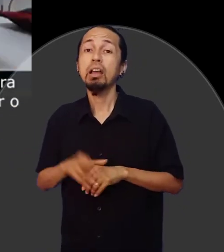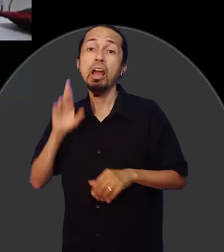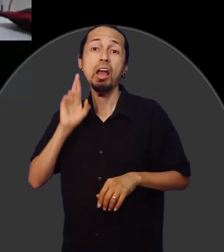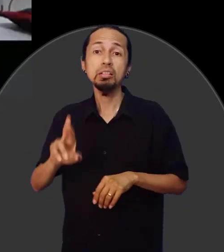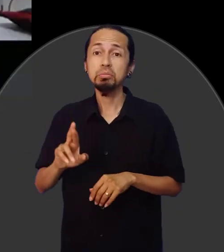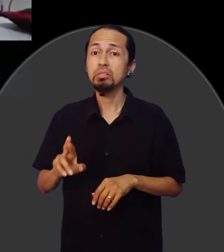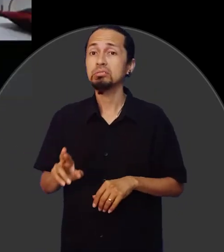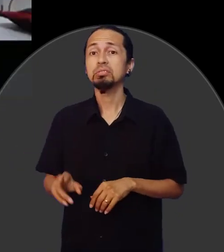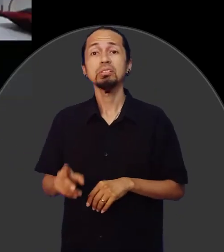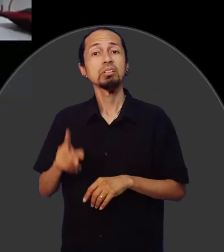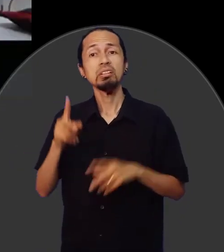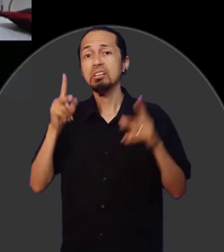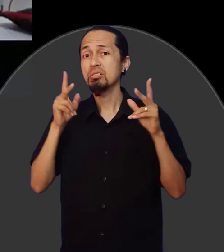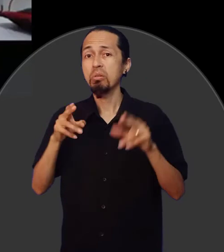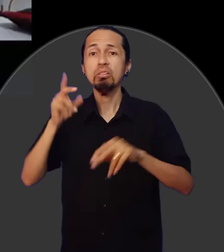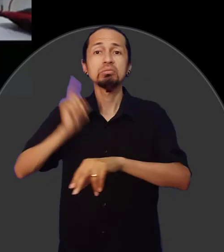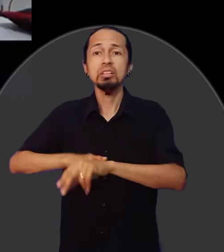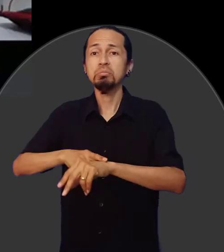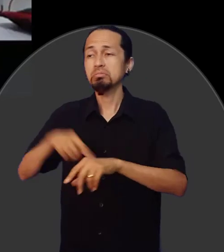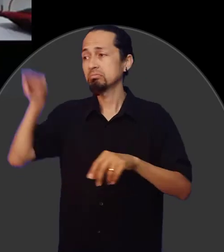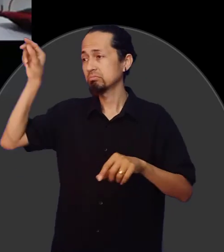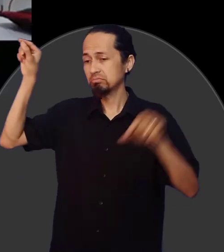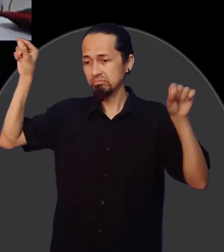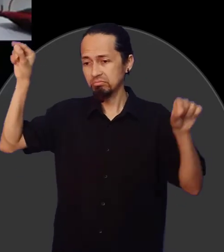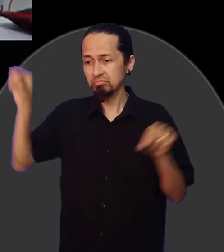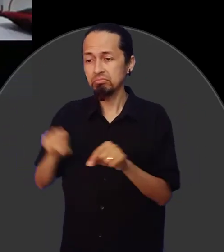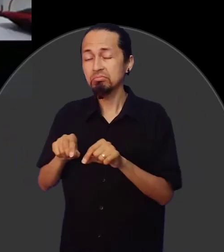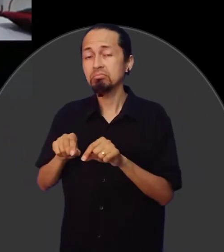chegam no ponto C simultaneamente.